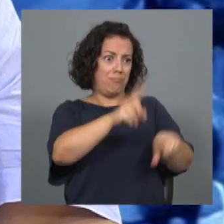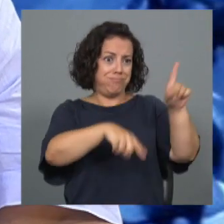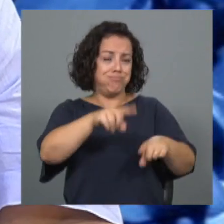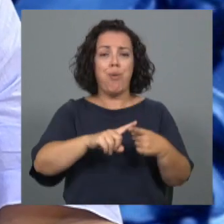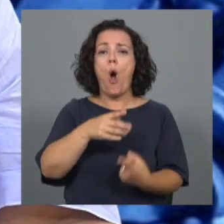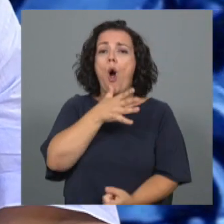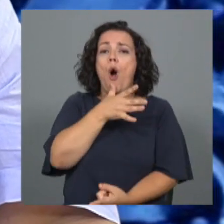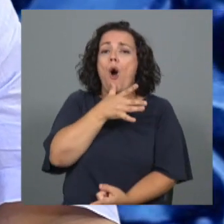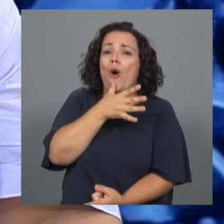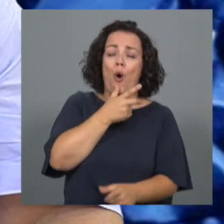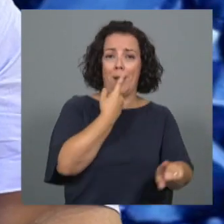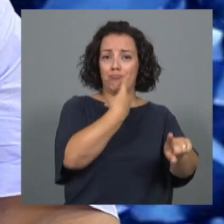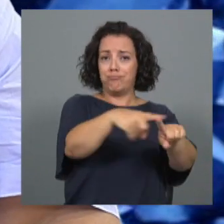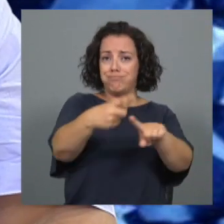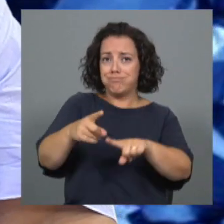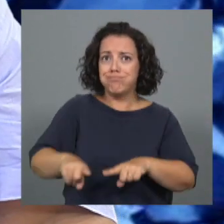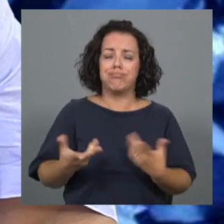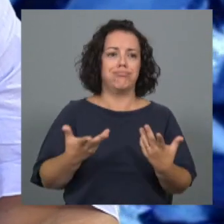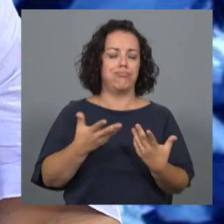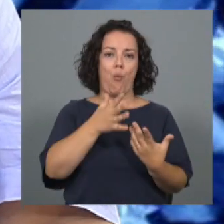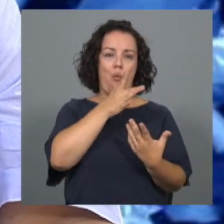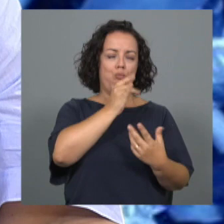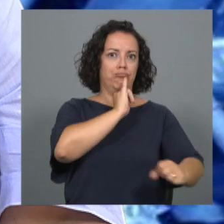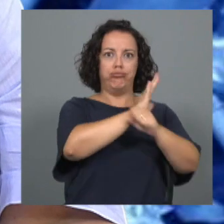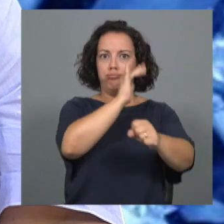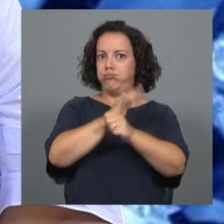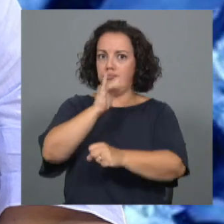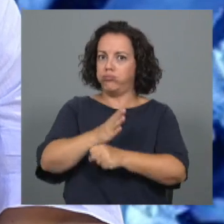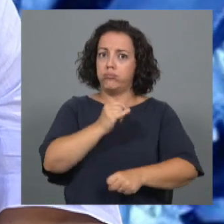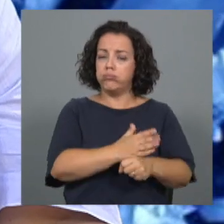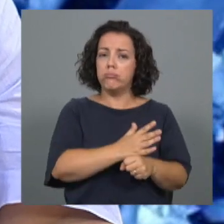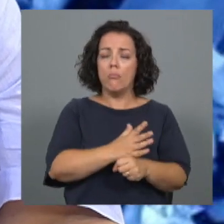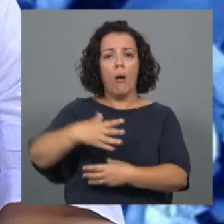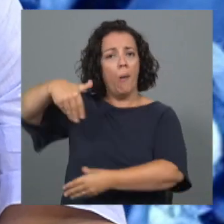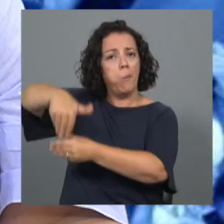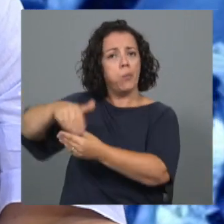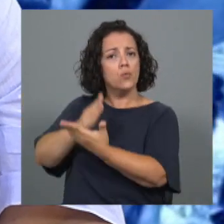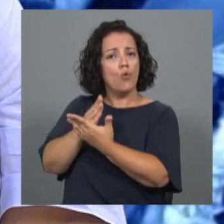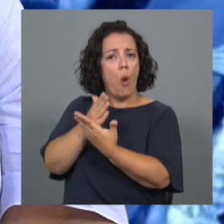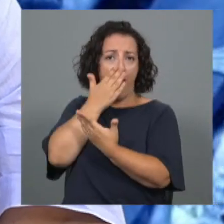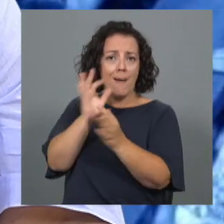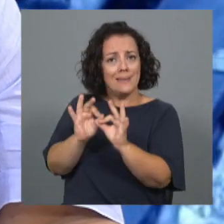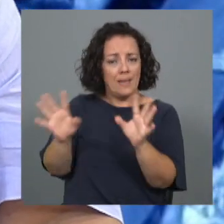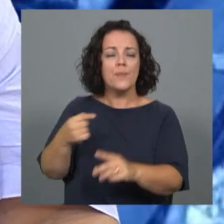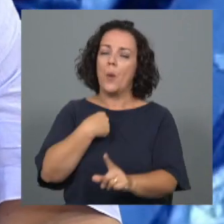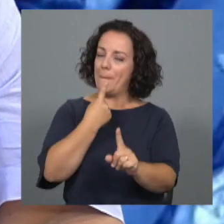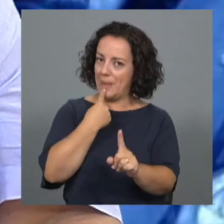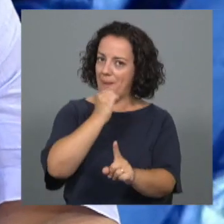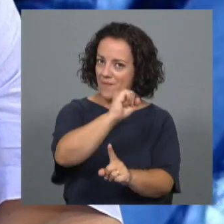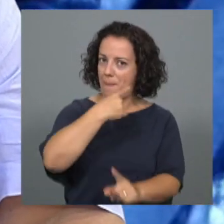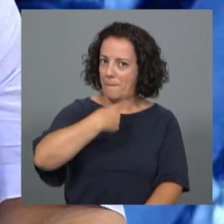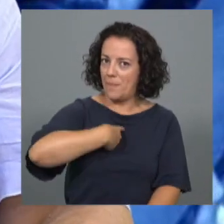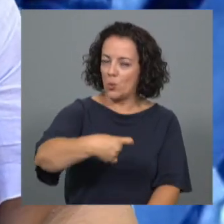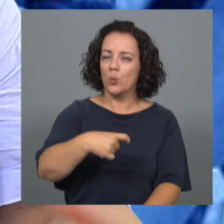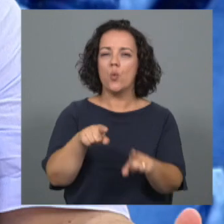multicolorido, muito policromático, é natural que as escolas o sejam também. Percebo bem aquilo que o Henrique pergunta, no sentido